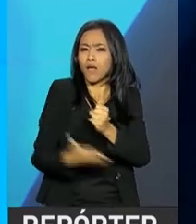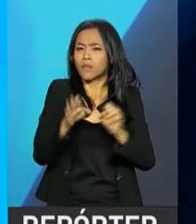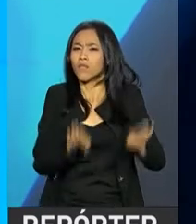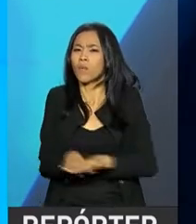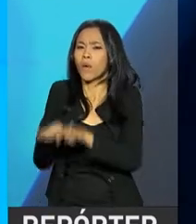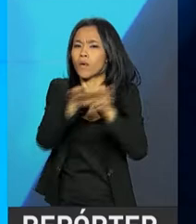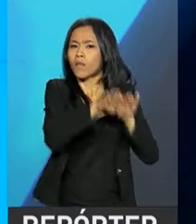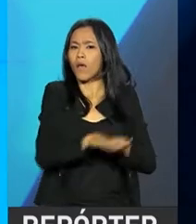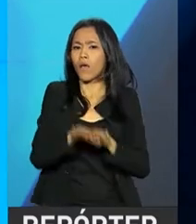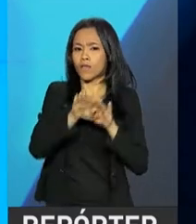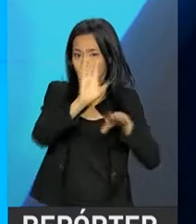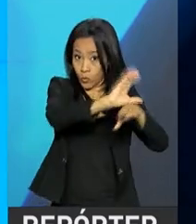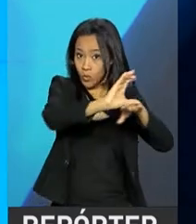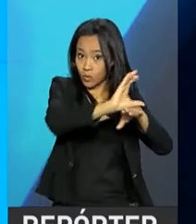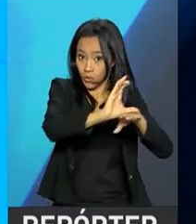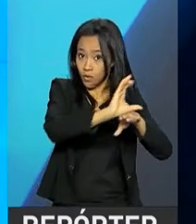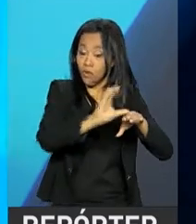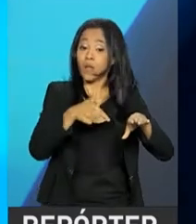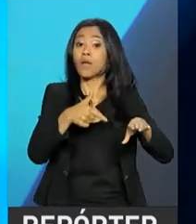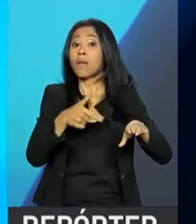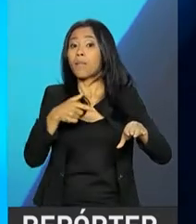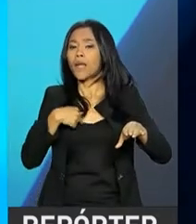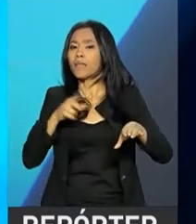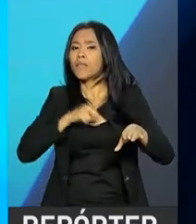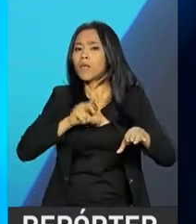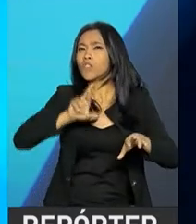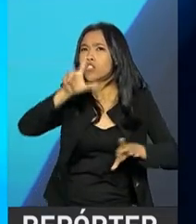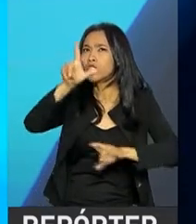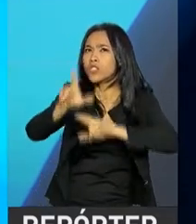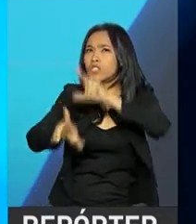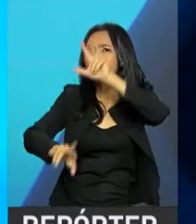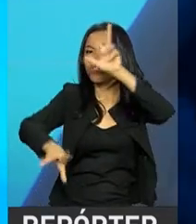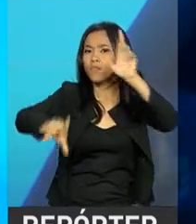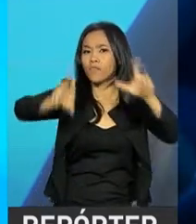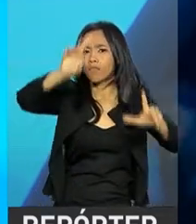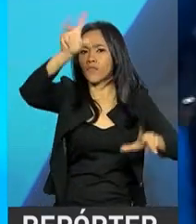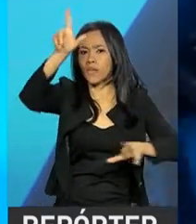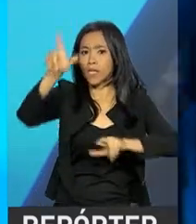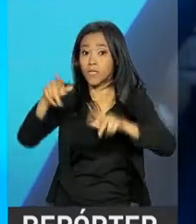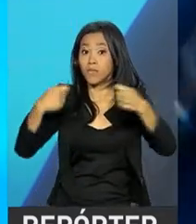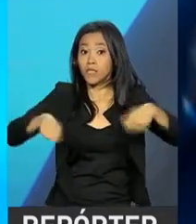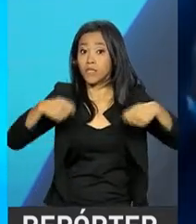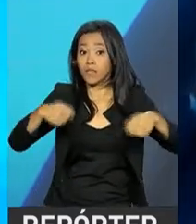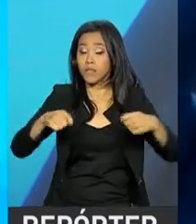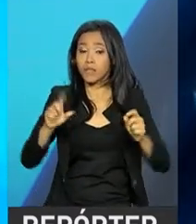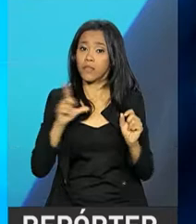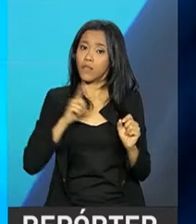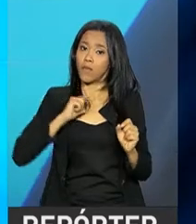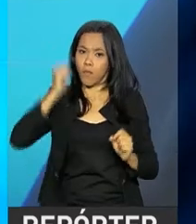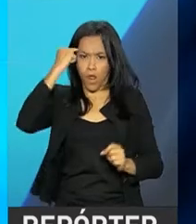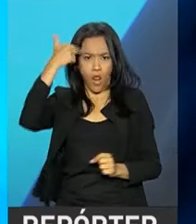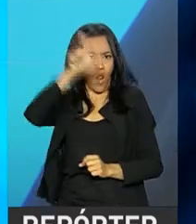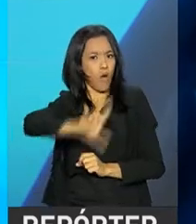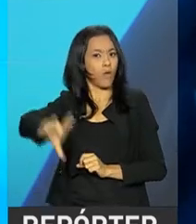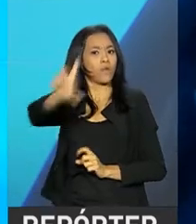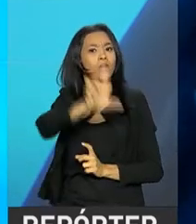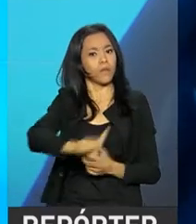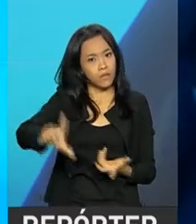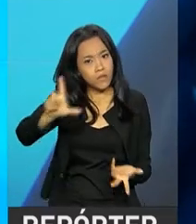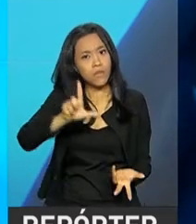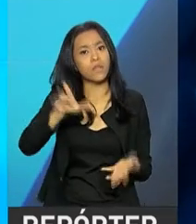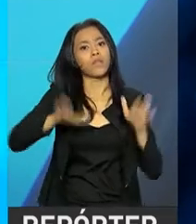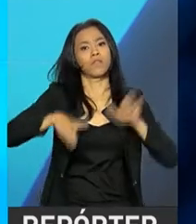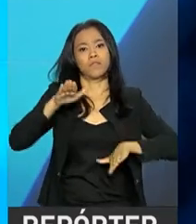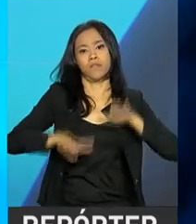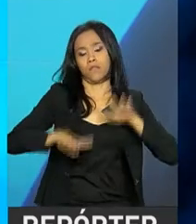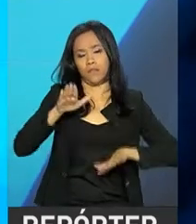conta, para que haja uma diferenciação nessa igualdade, uma correlação lógica entre, muitas